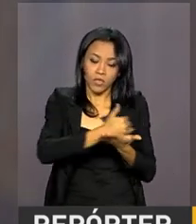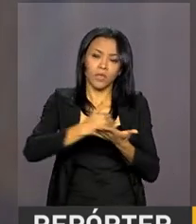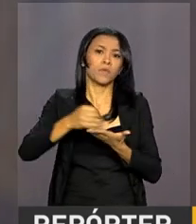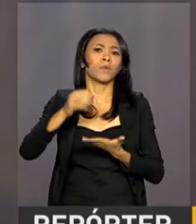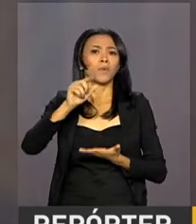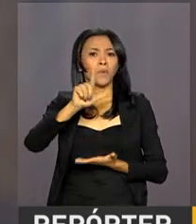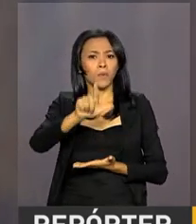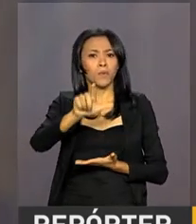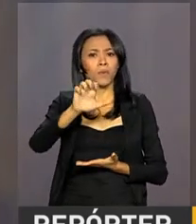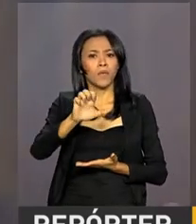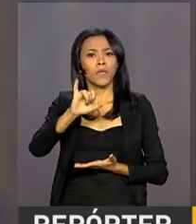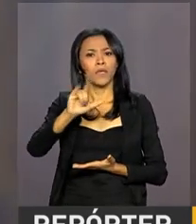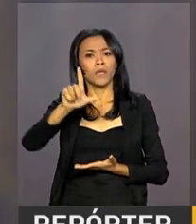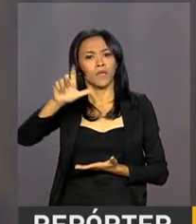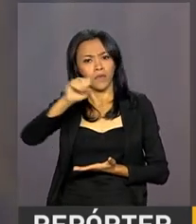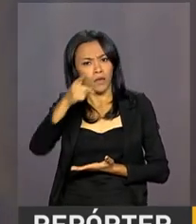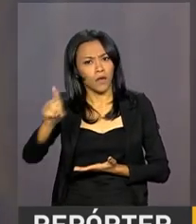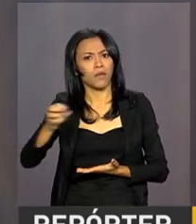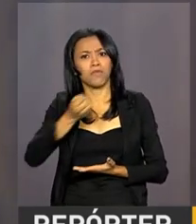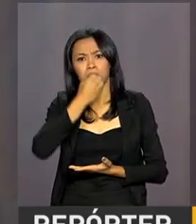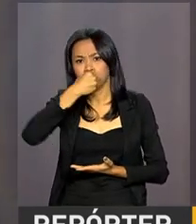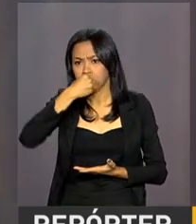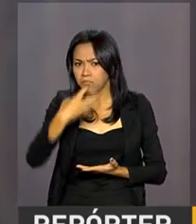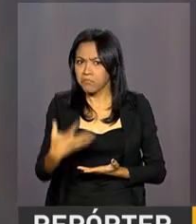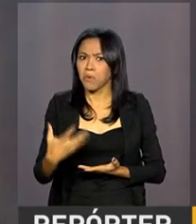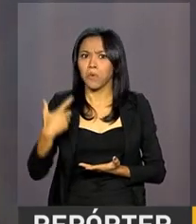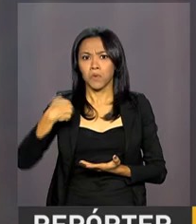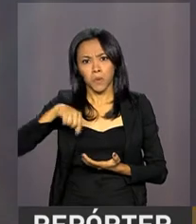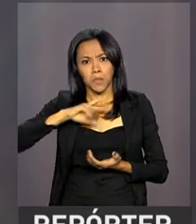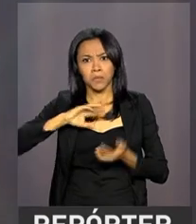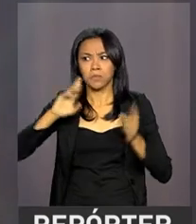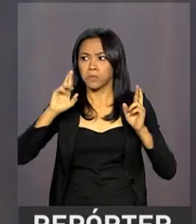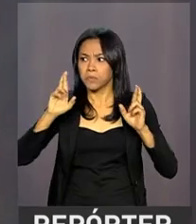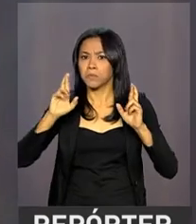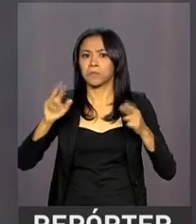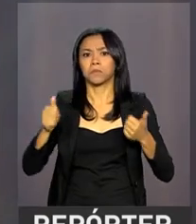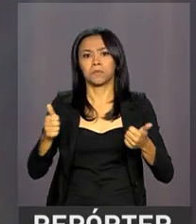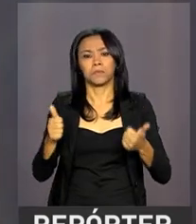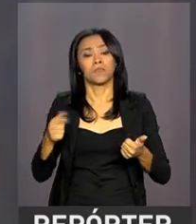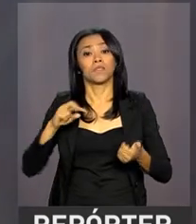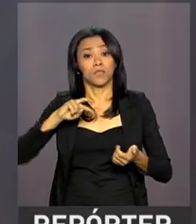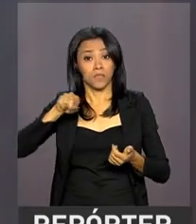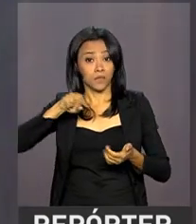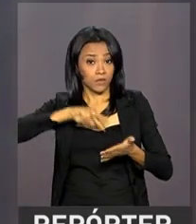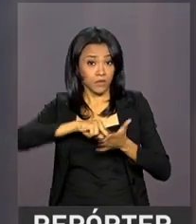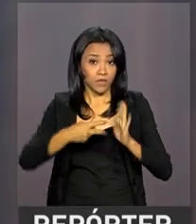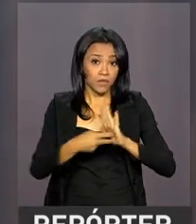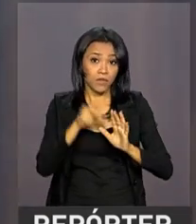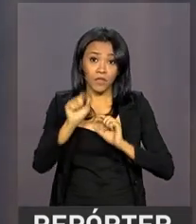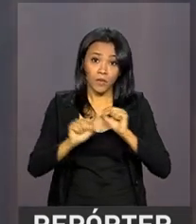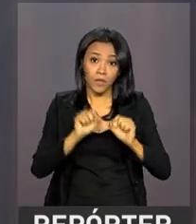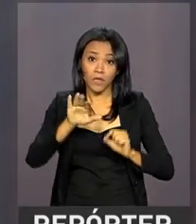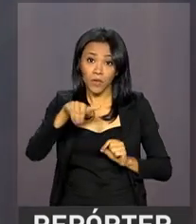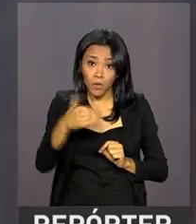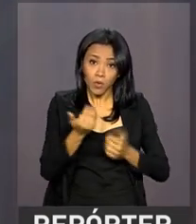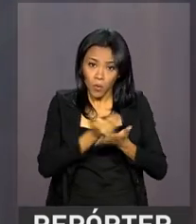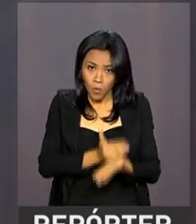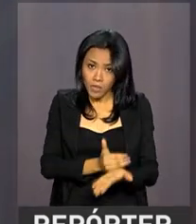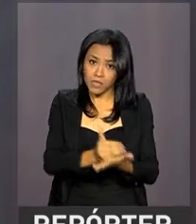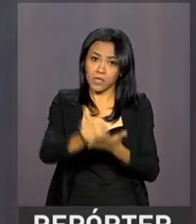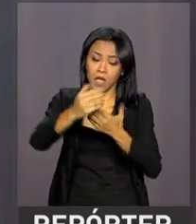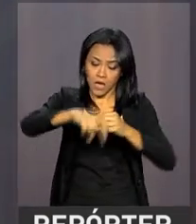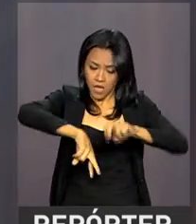inesperado, os resultados foram bem superiores às estimativas que nós tínhamos. O que significa que quando esses campos entrarem em produção,